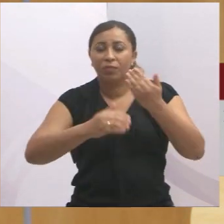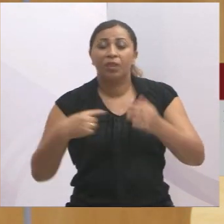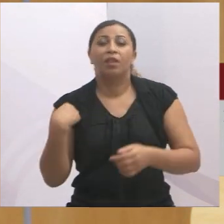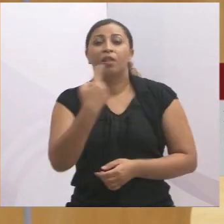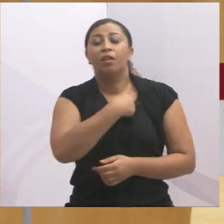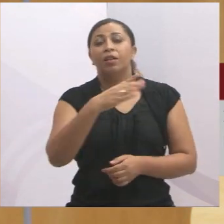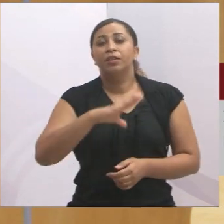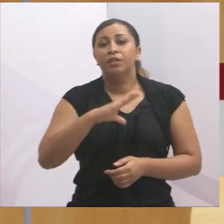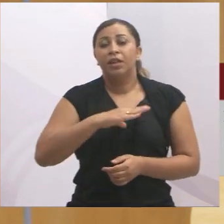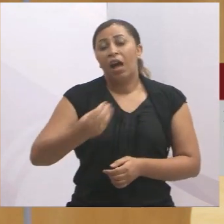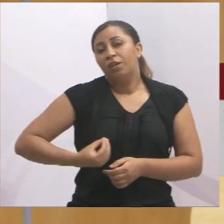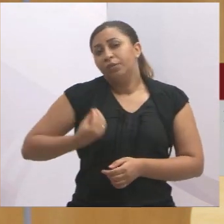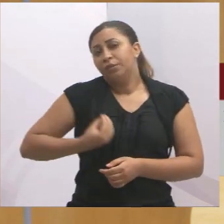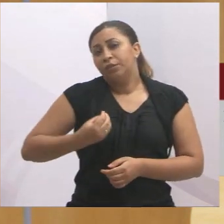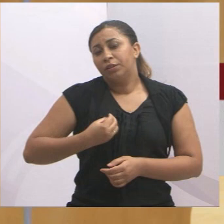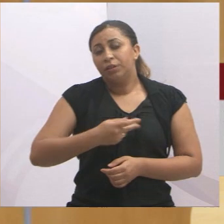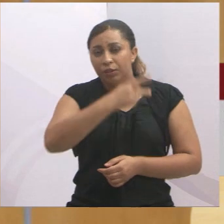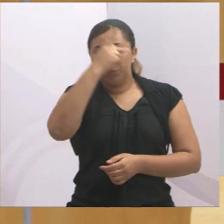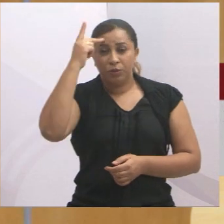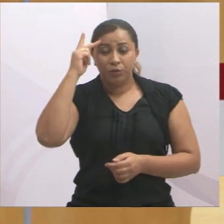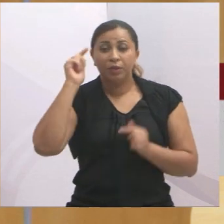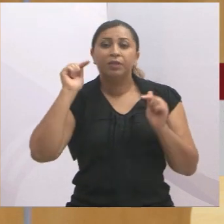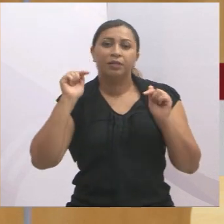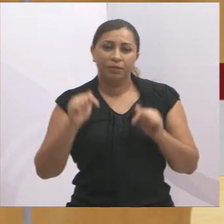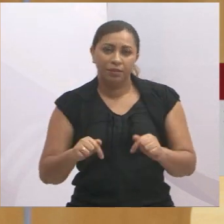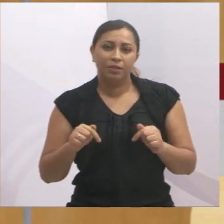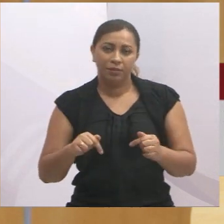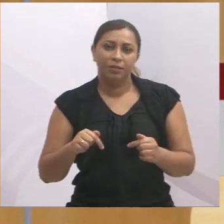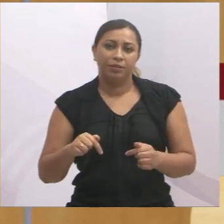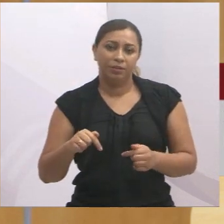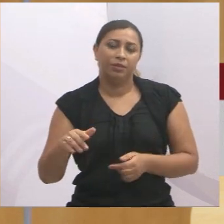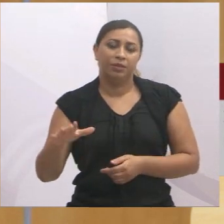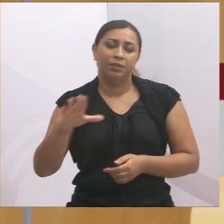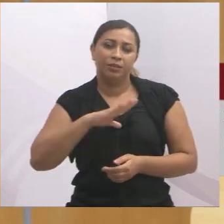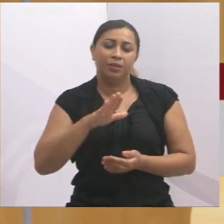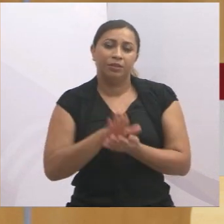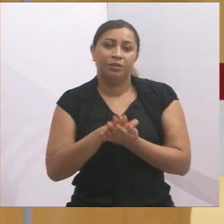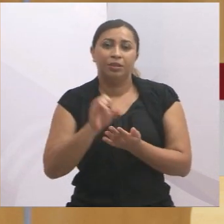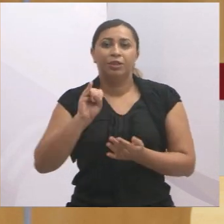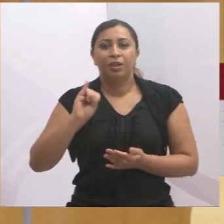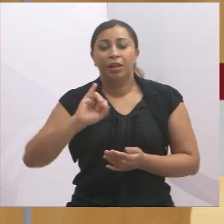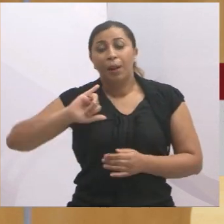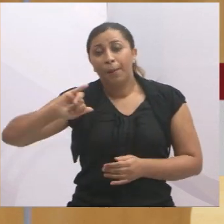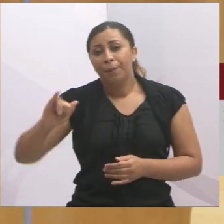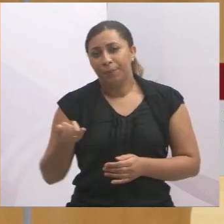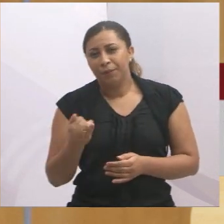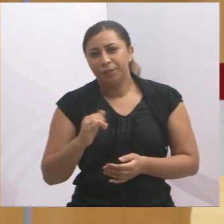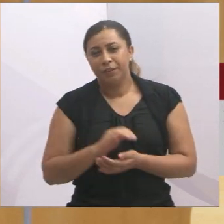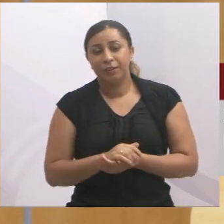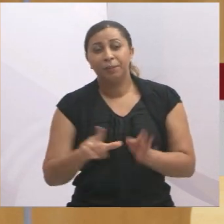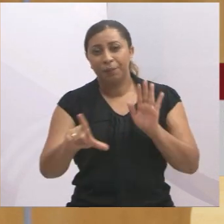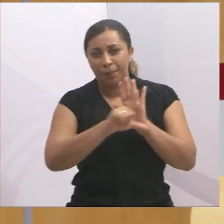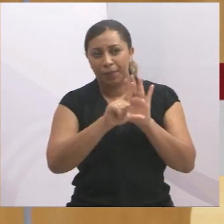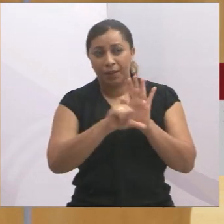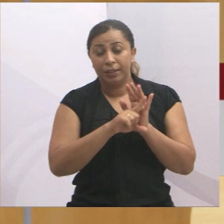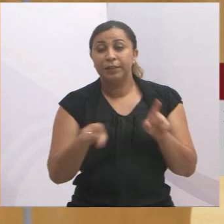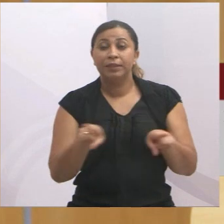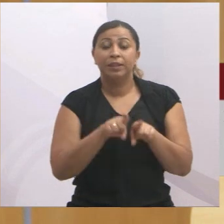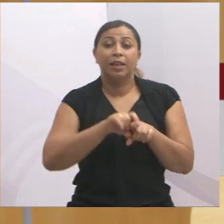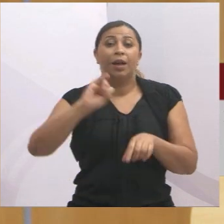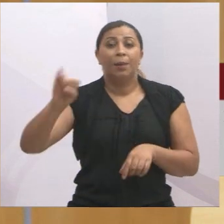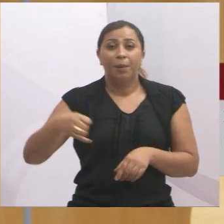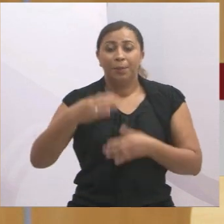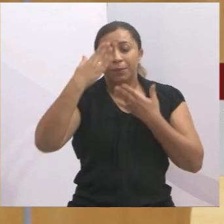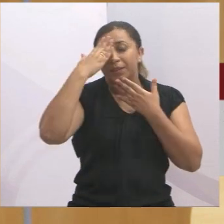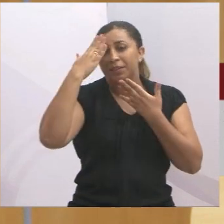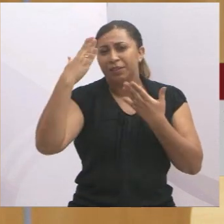a vida das pessoas que residem na cidade de Jacareí. Então, eu estou aproveitando essa lei aqui e aproveito também para